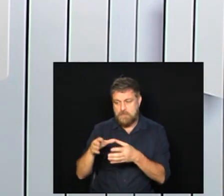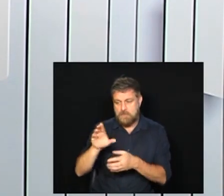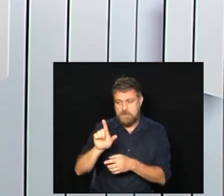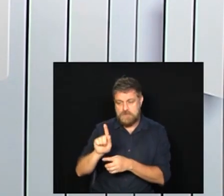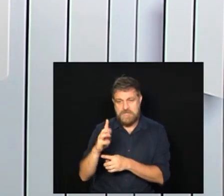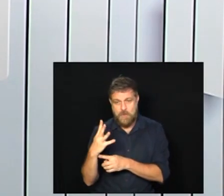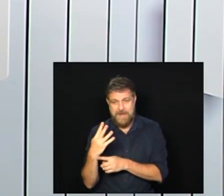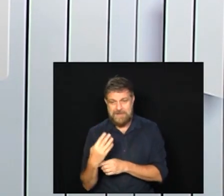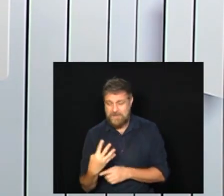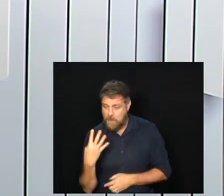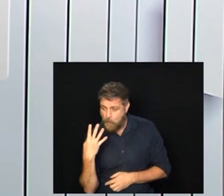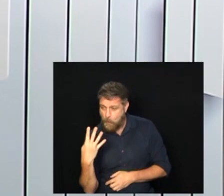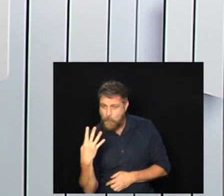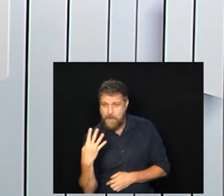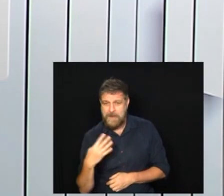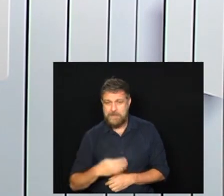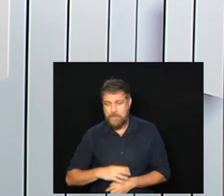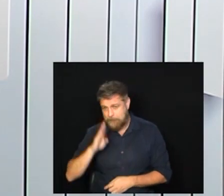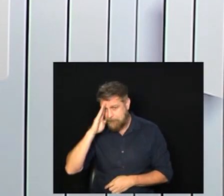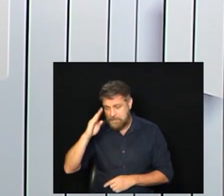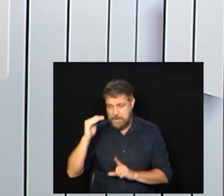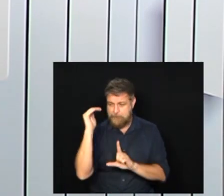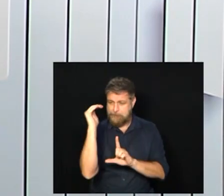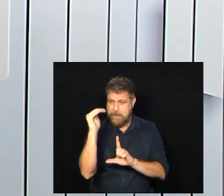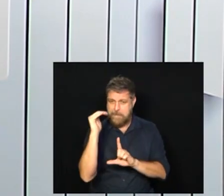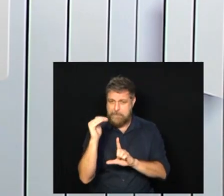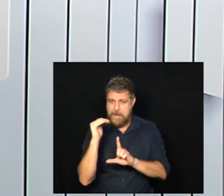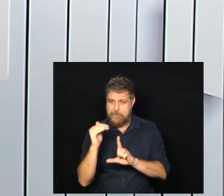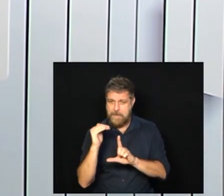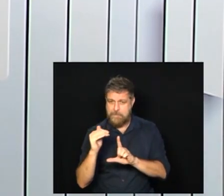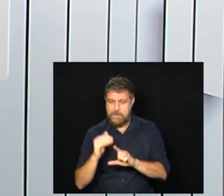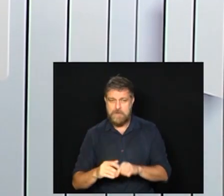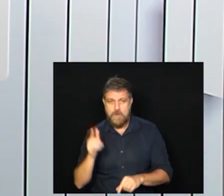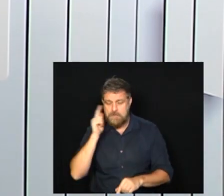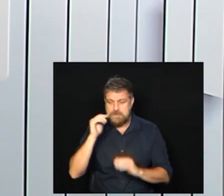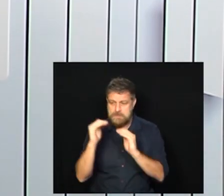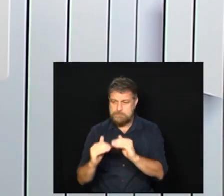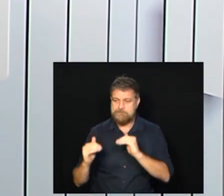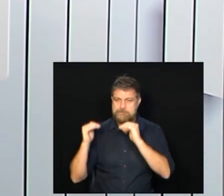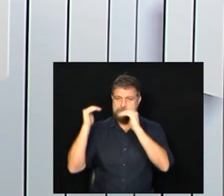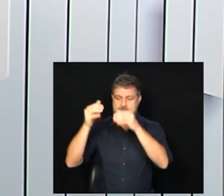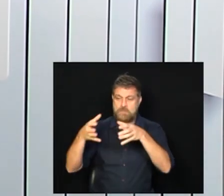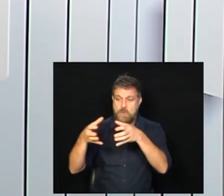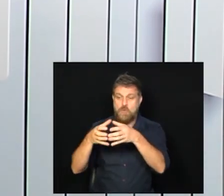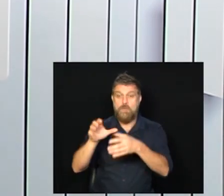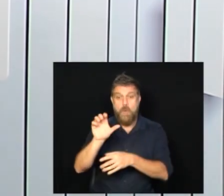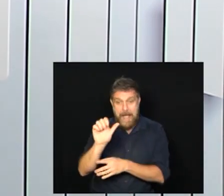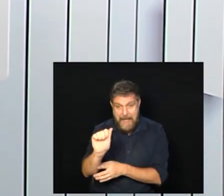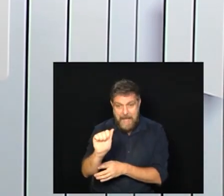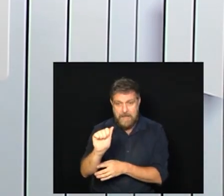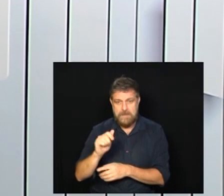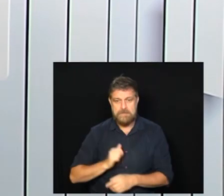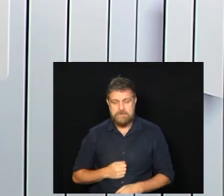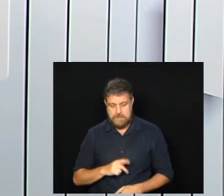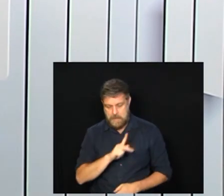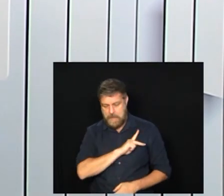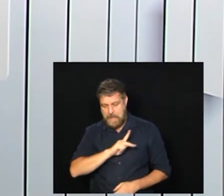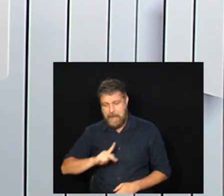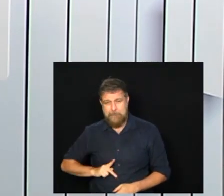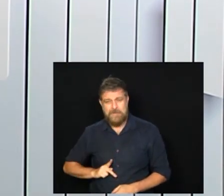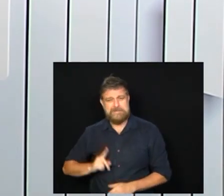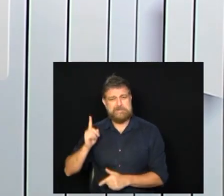as 4 primeiras equipes do futebol brasileiro que conquistam o acesso à Série A. A Ponte com